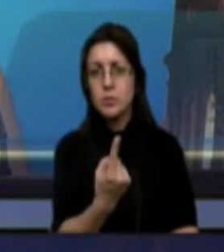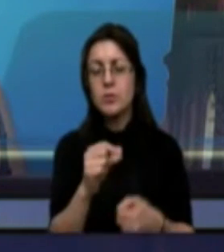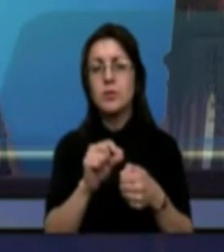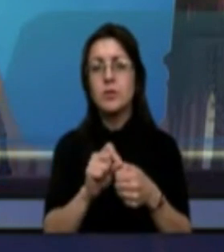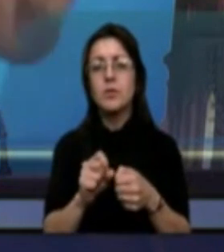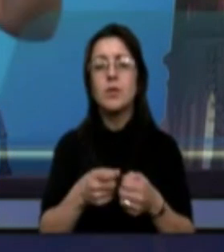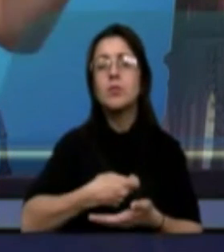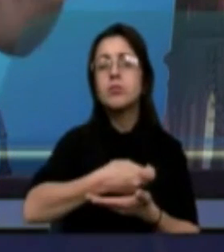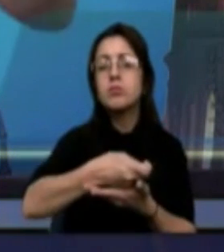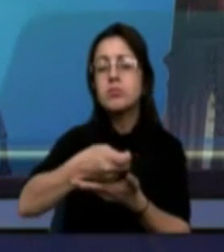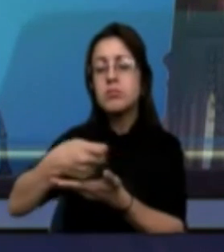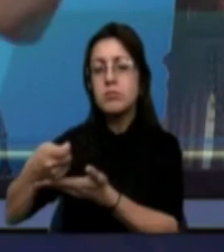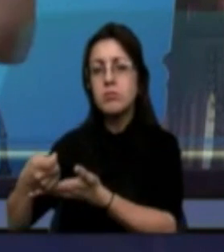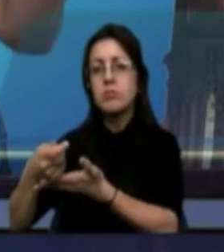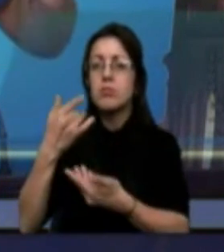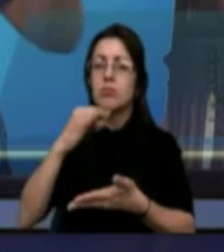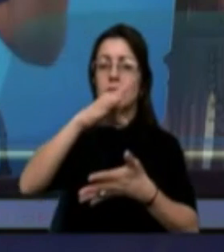fazer a distribuição, ou se não,